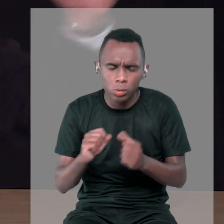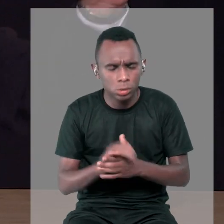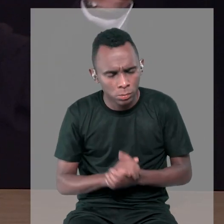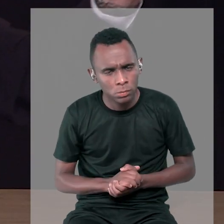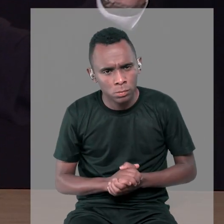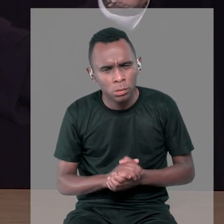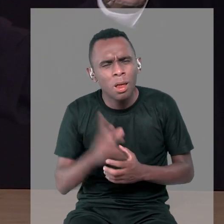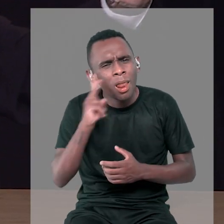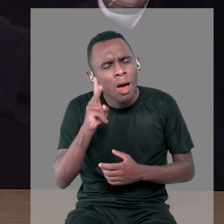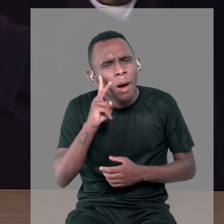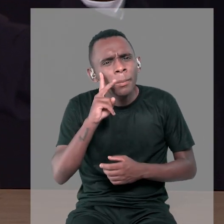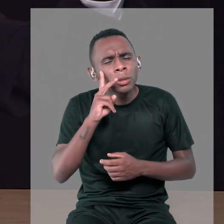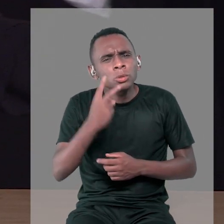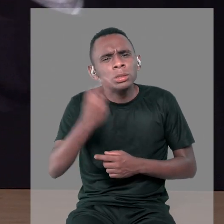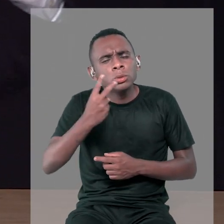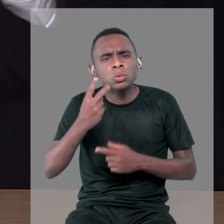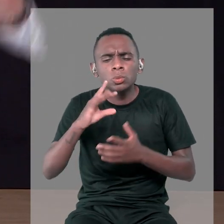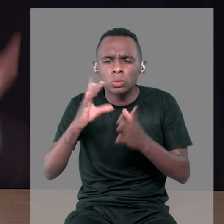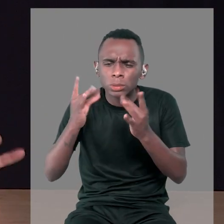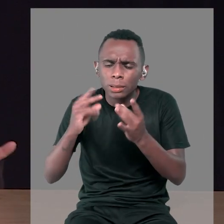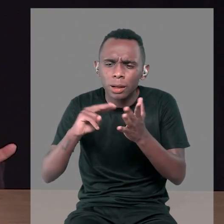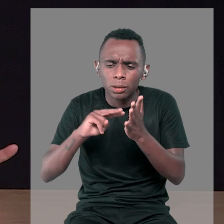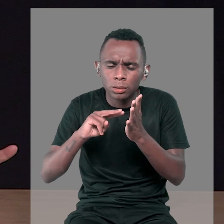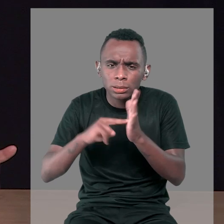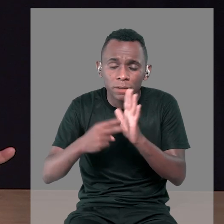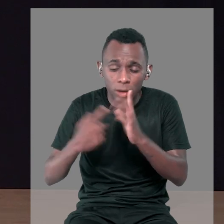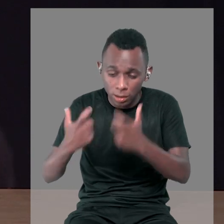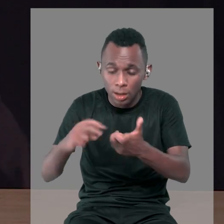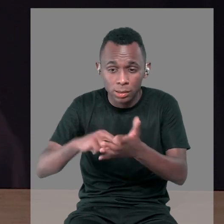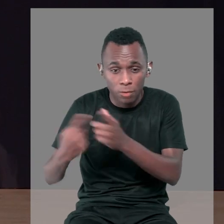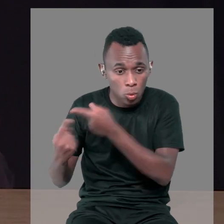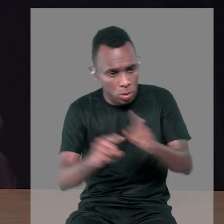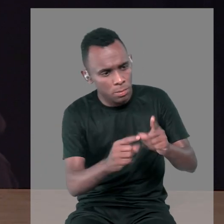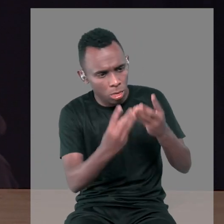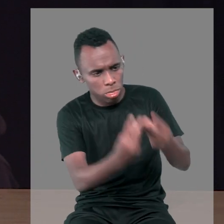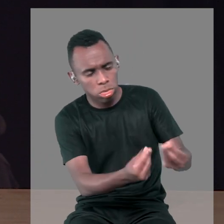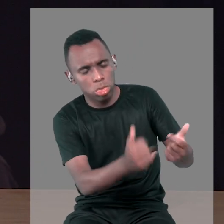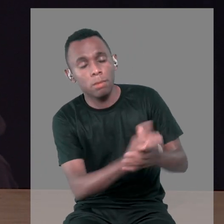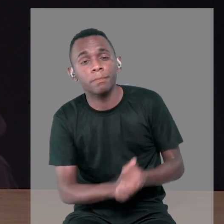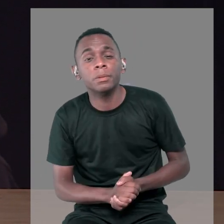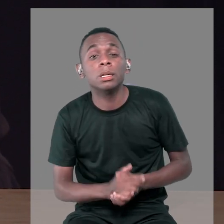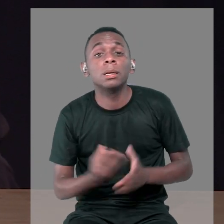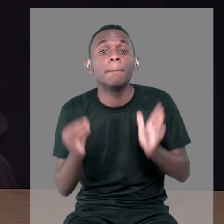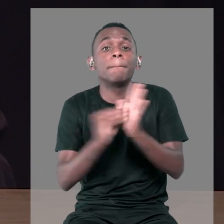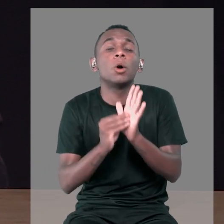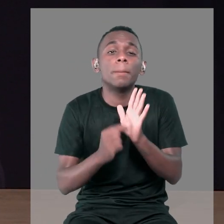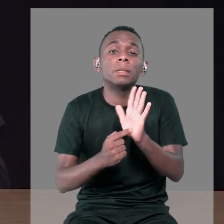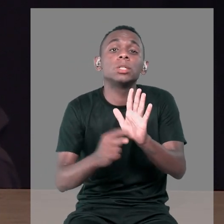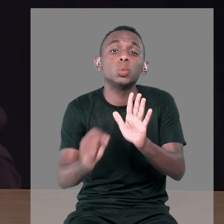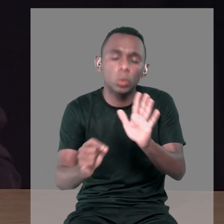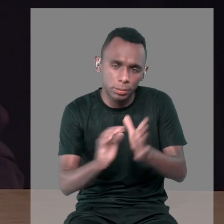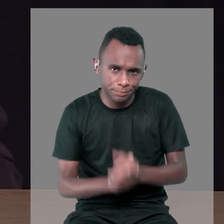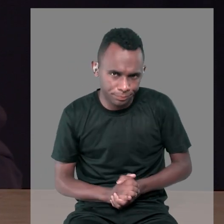Vocês lembram que a segunda definição da guerra é a destruição do inimigo. Ele coloca a seguinte hipótese, né, que há